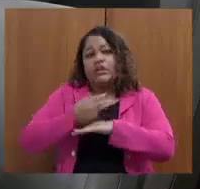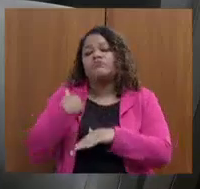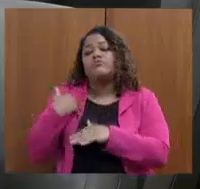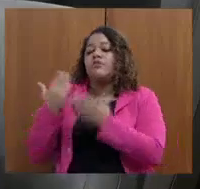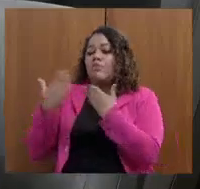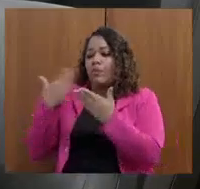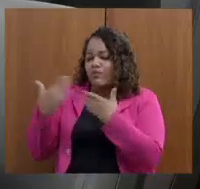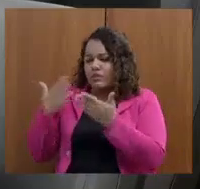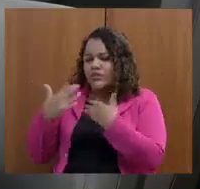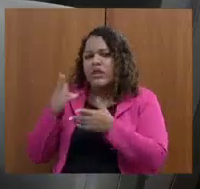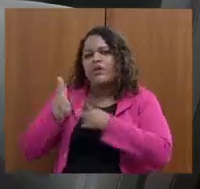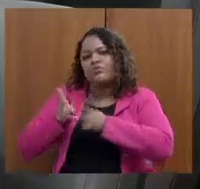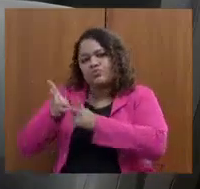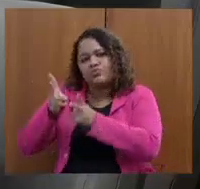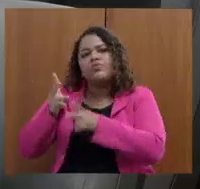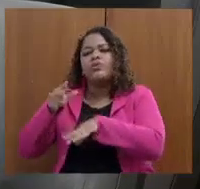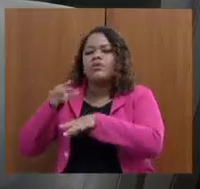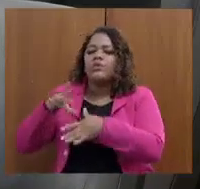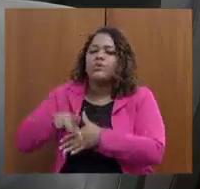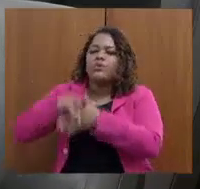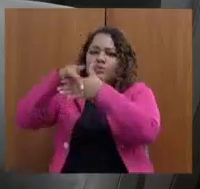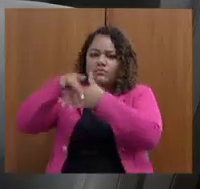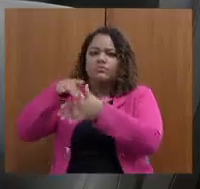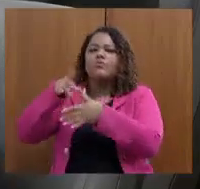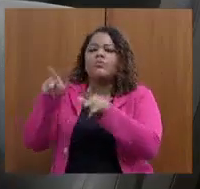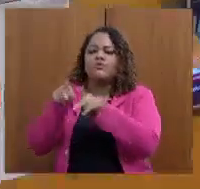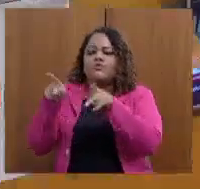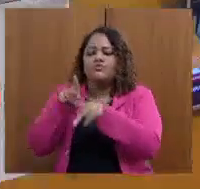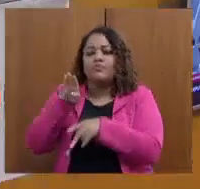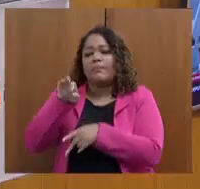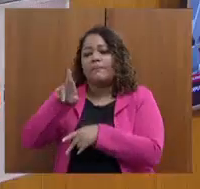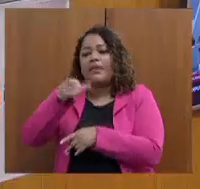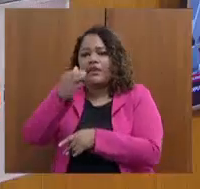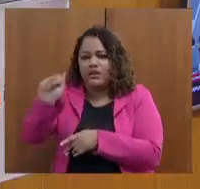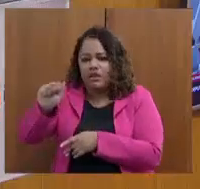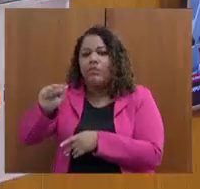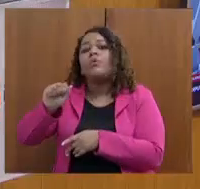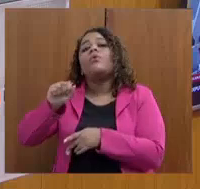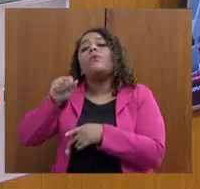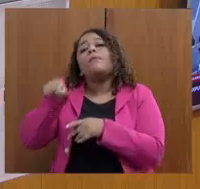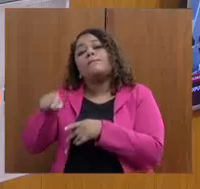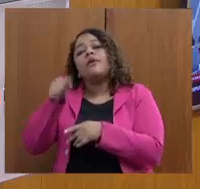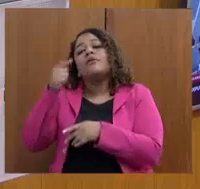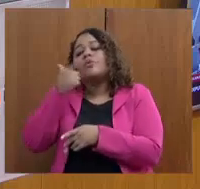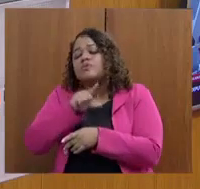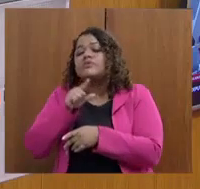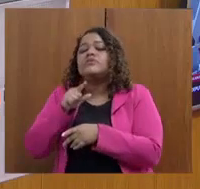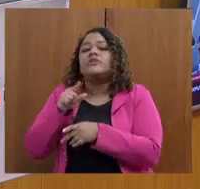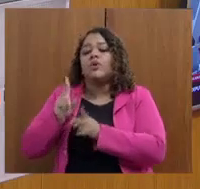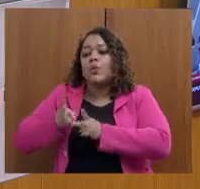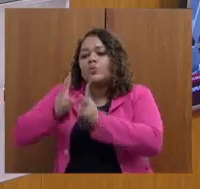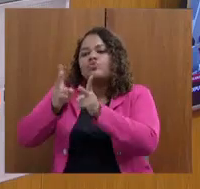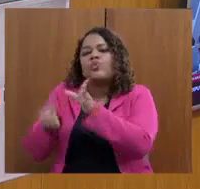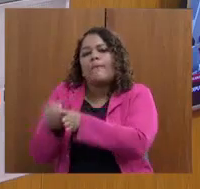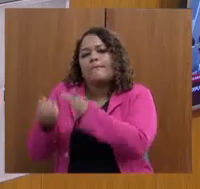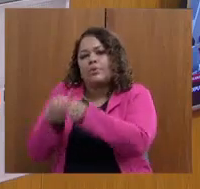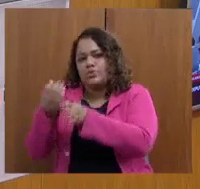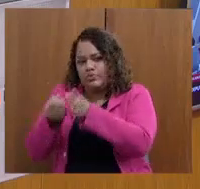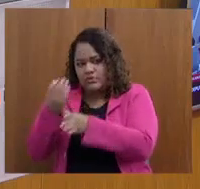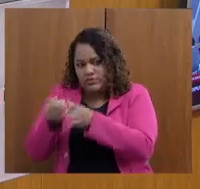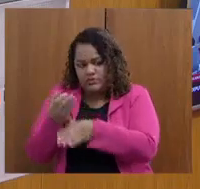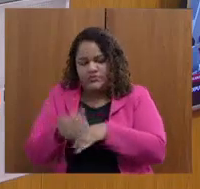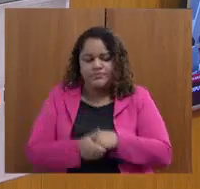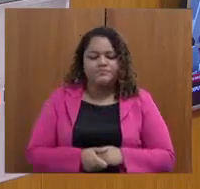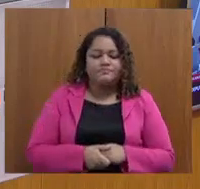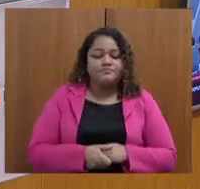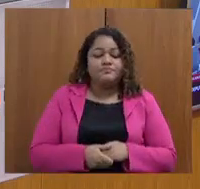capacidade de execução de produção da fapemig Ok e o Biotec tal é